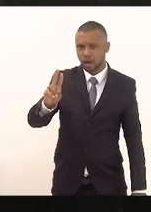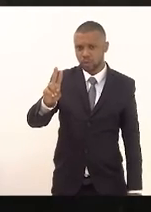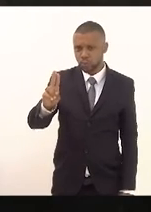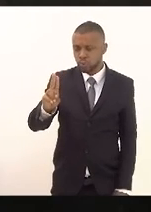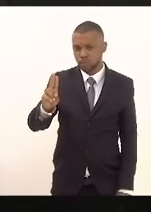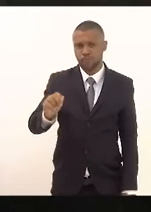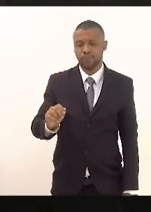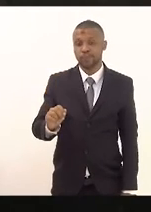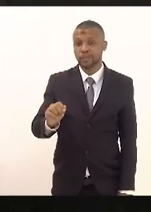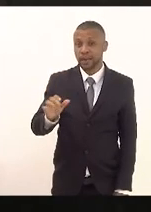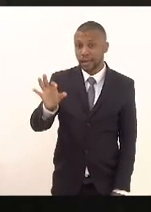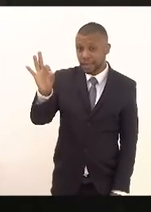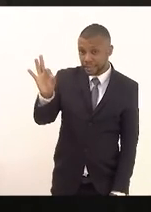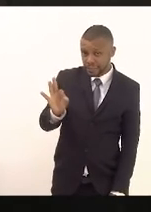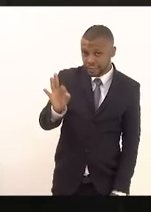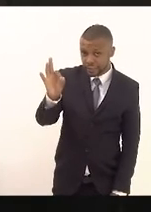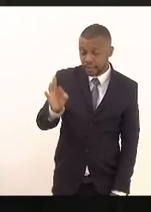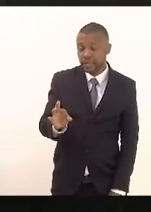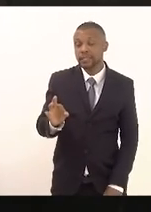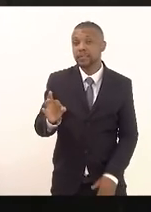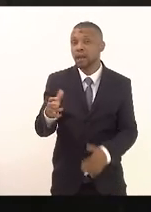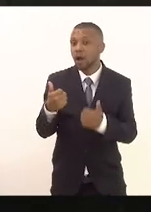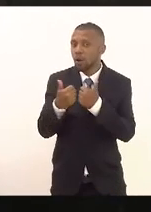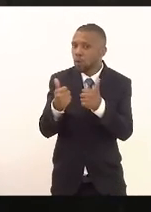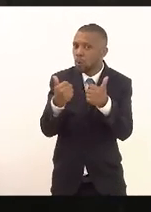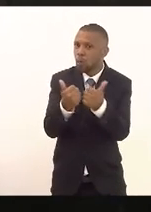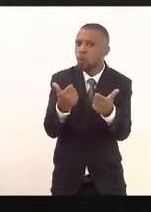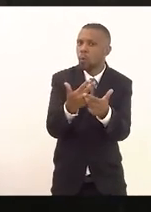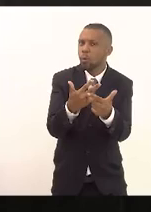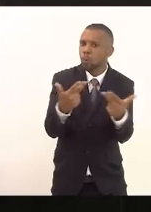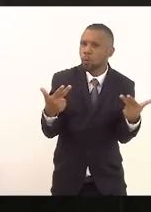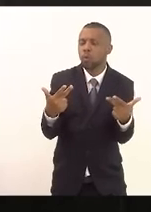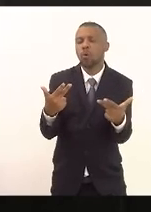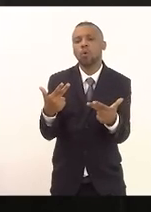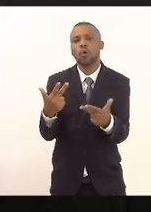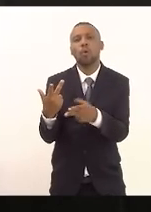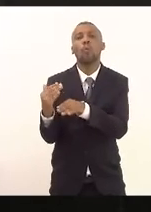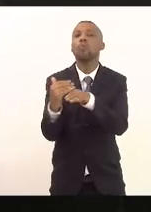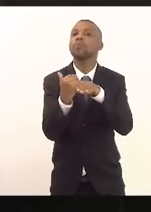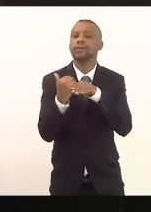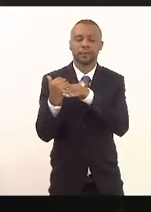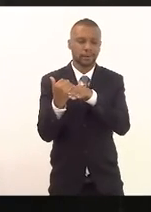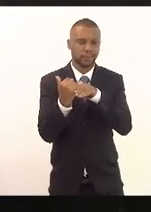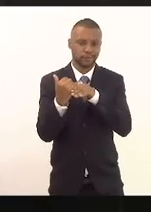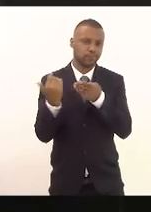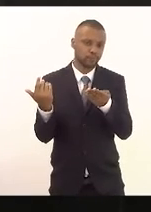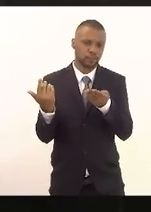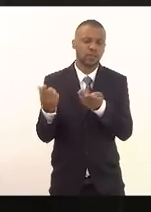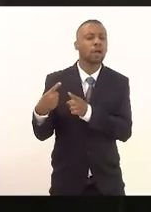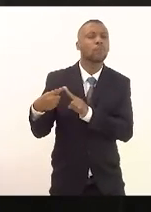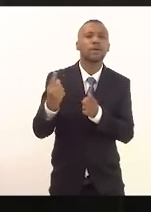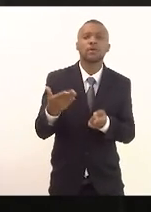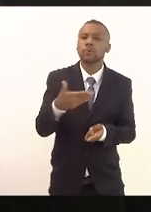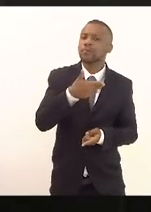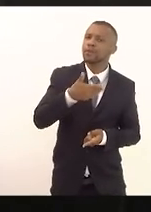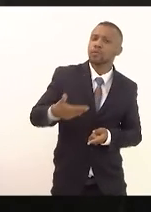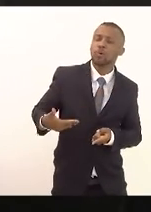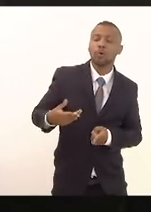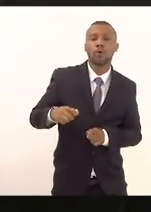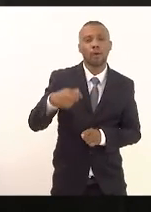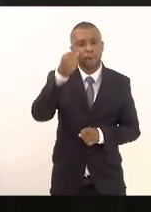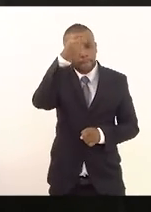taxa rodoviária única e por que que governadores prefeitos não gostavam